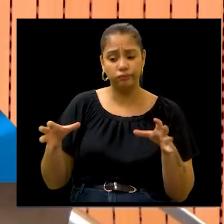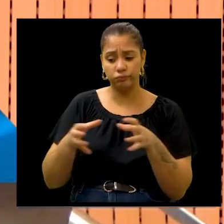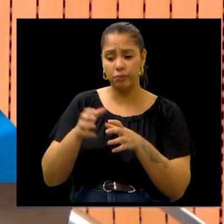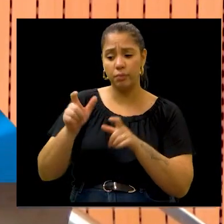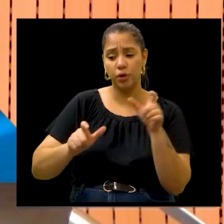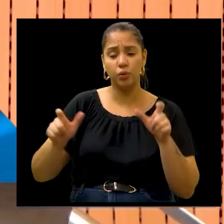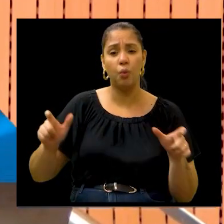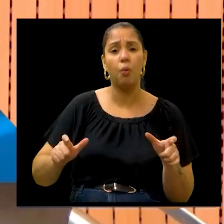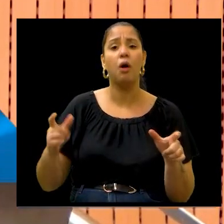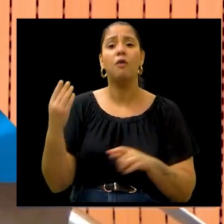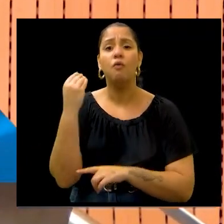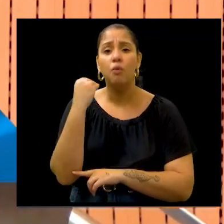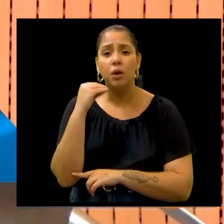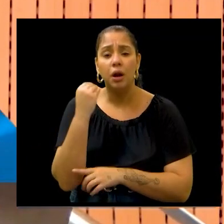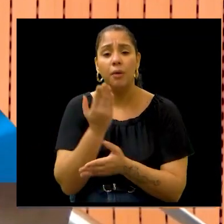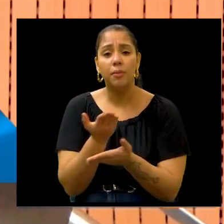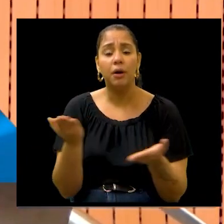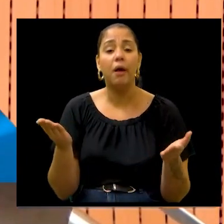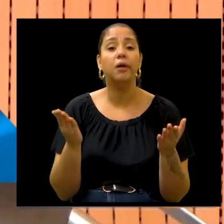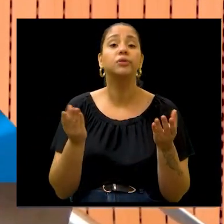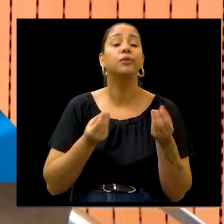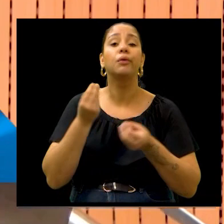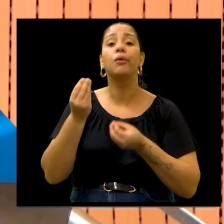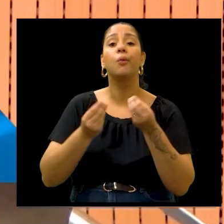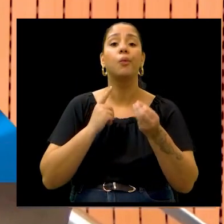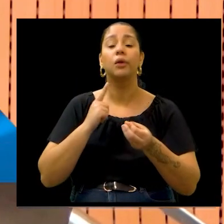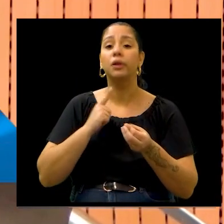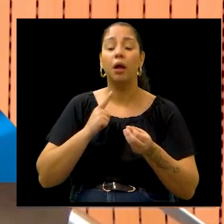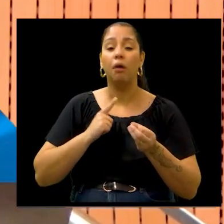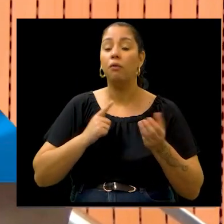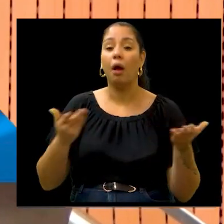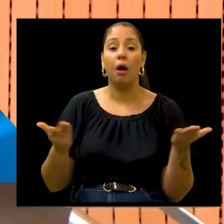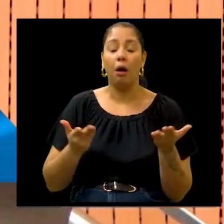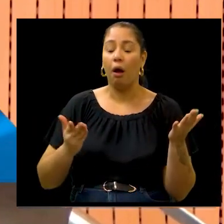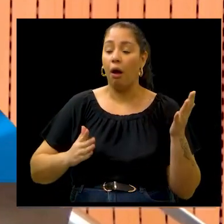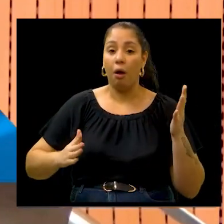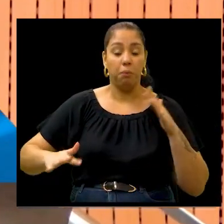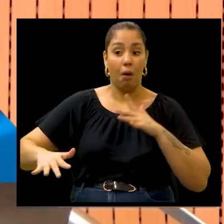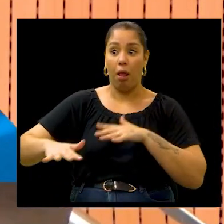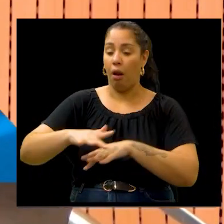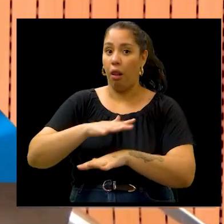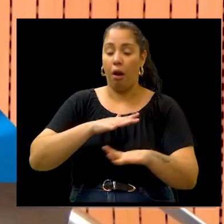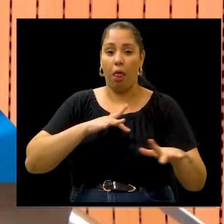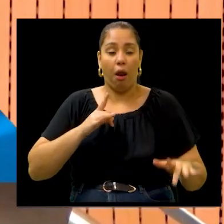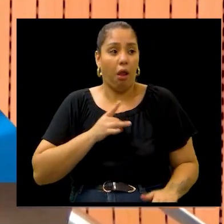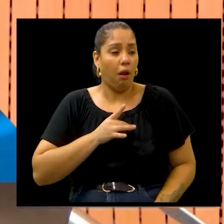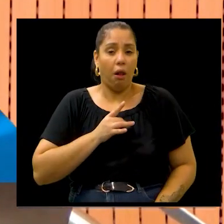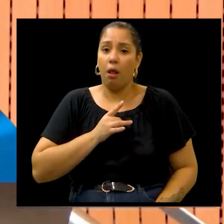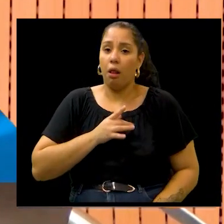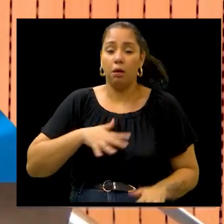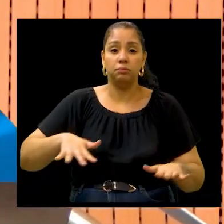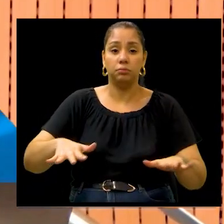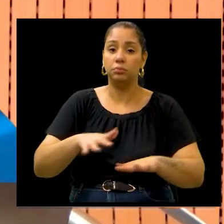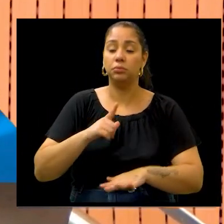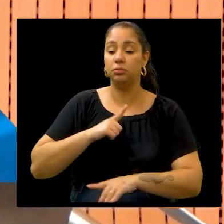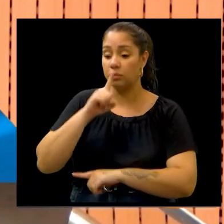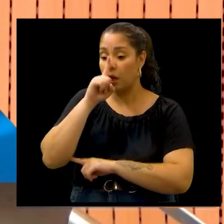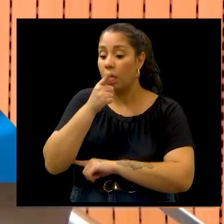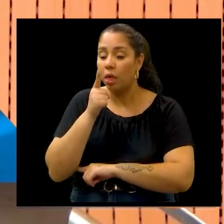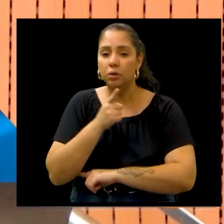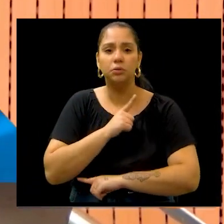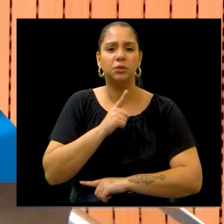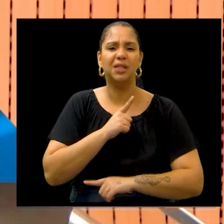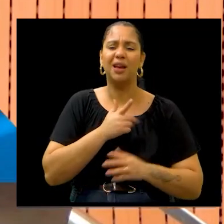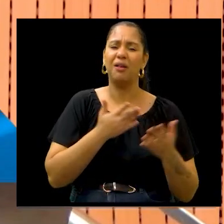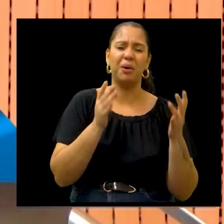de vulnerabilidade e sobre a qual foi instituído um verdadeiro terrorismo de Estado. Isso tem sido